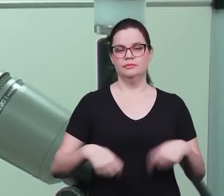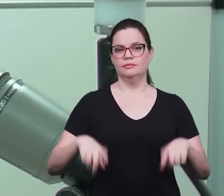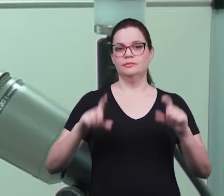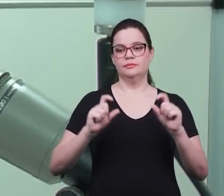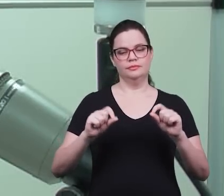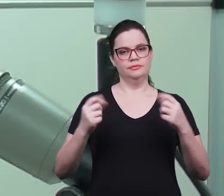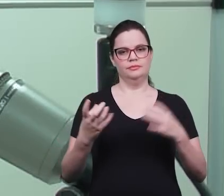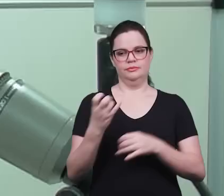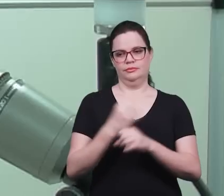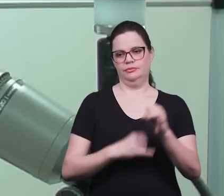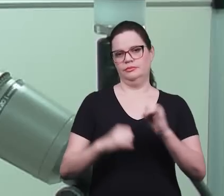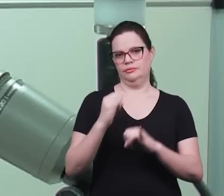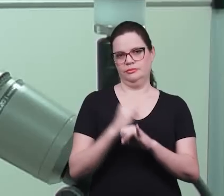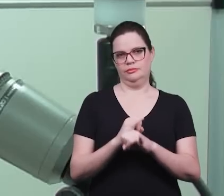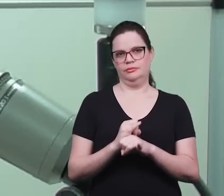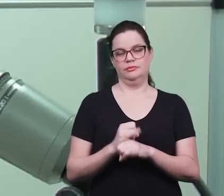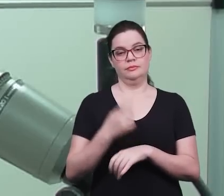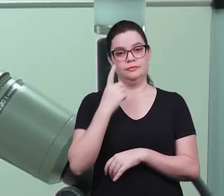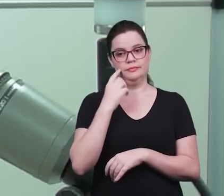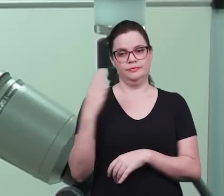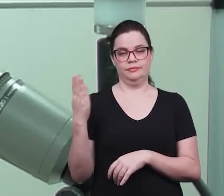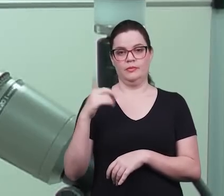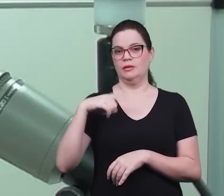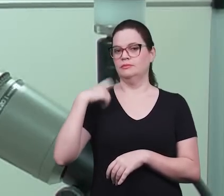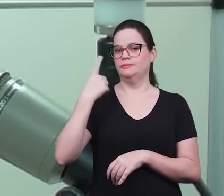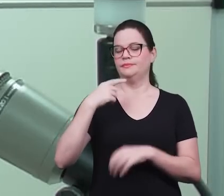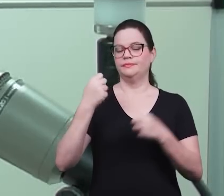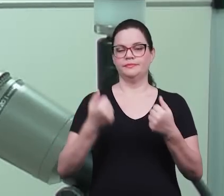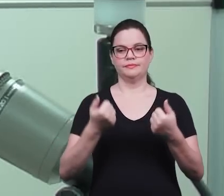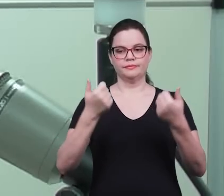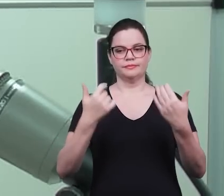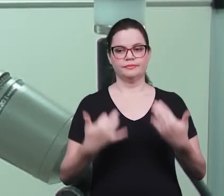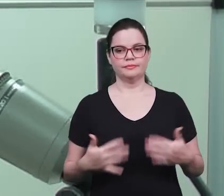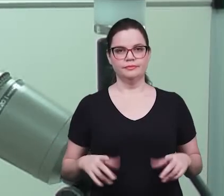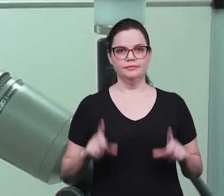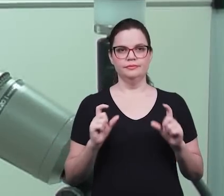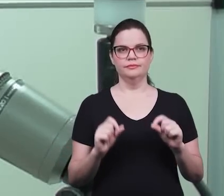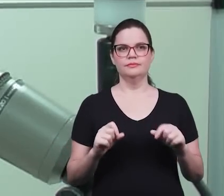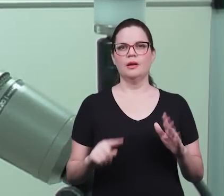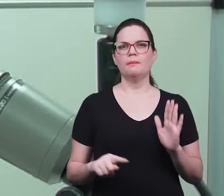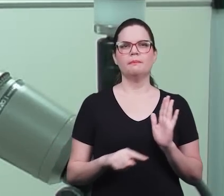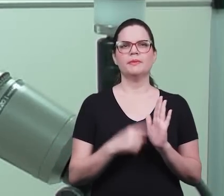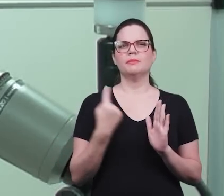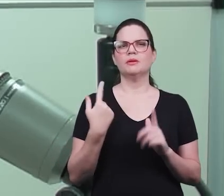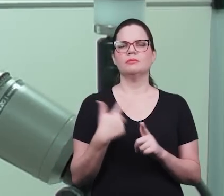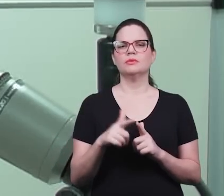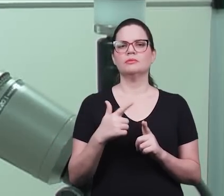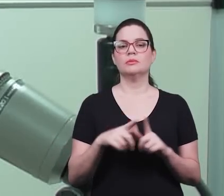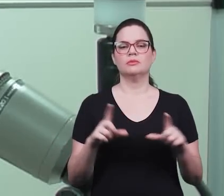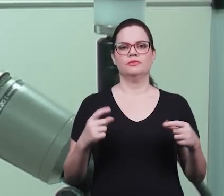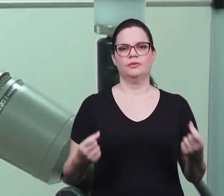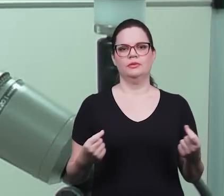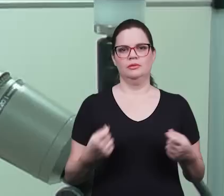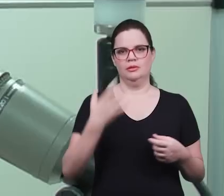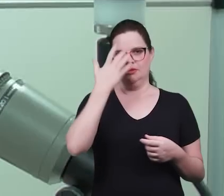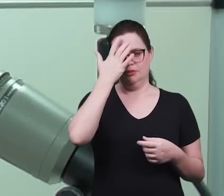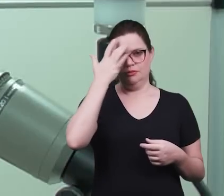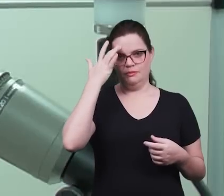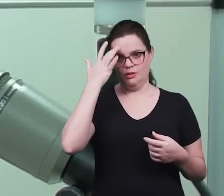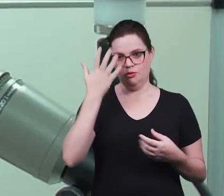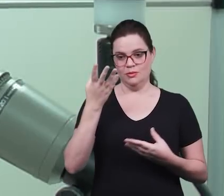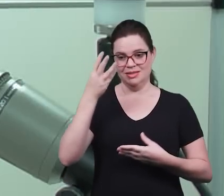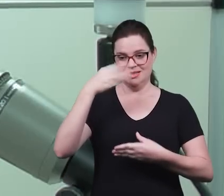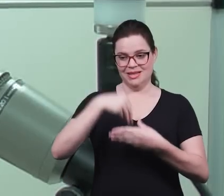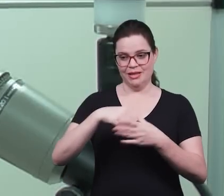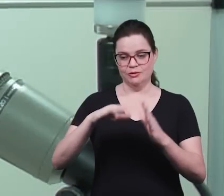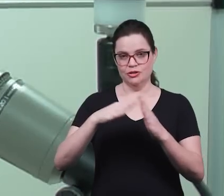mundo digital. Veja que o Dr. João ele disse o seguinte, qual foi o primeiro grande problema? É que ninguém está recebendo mais contra-cheque em